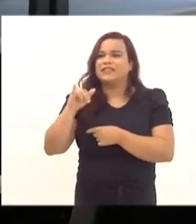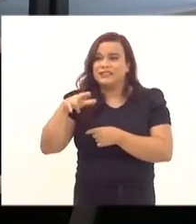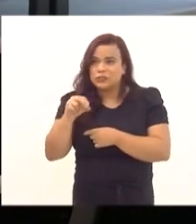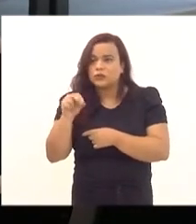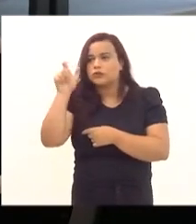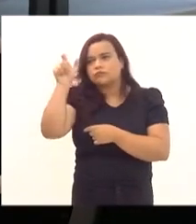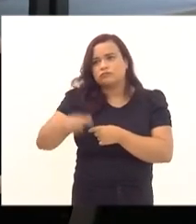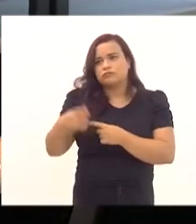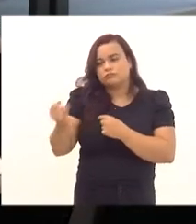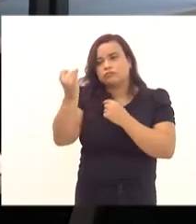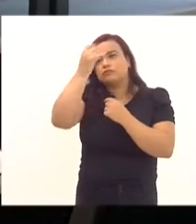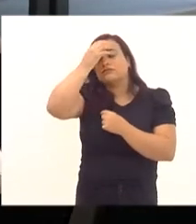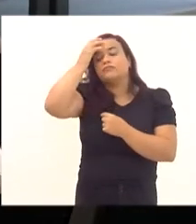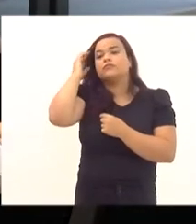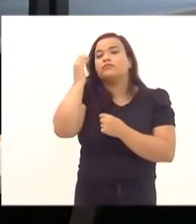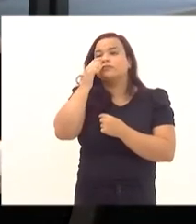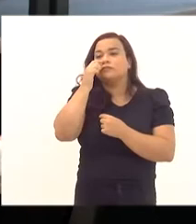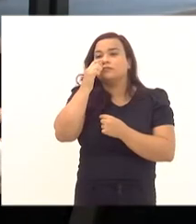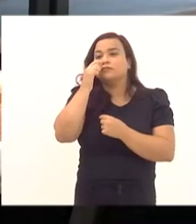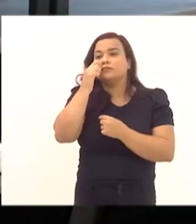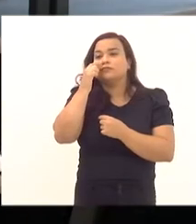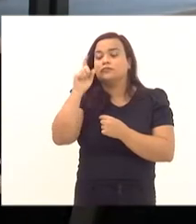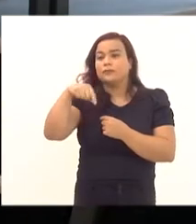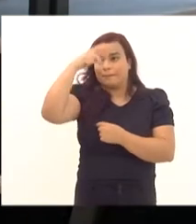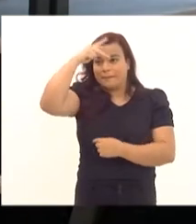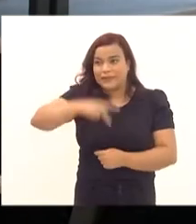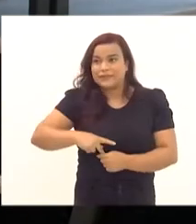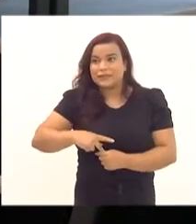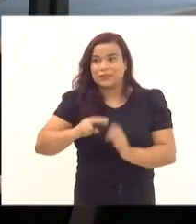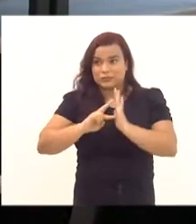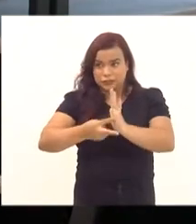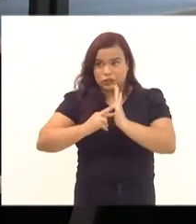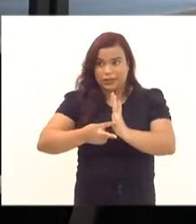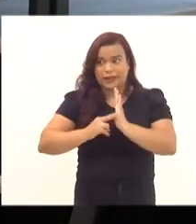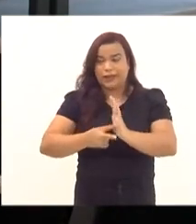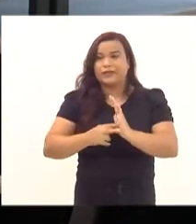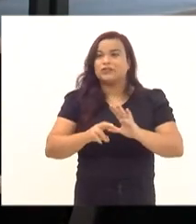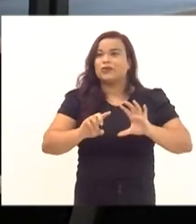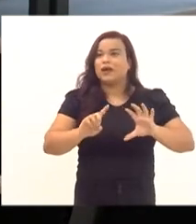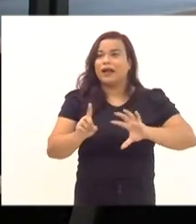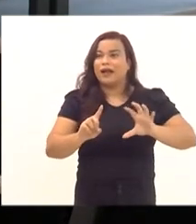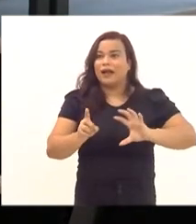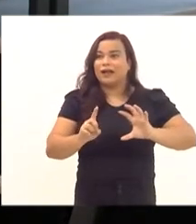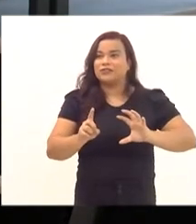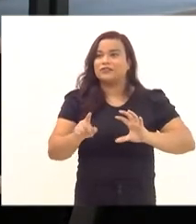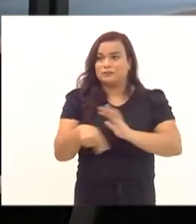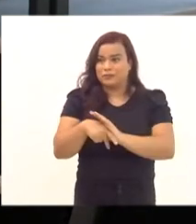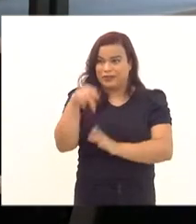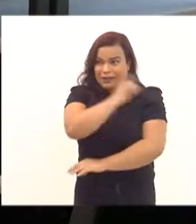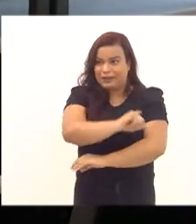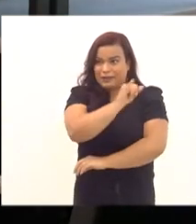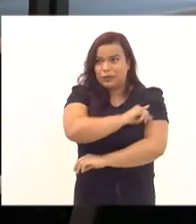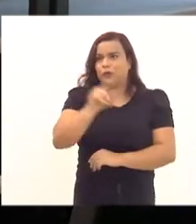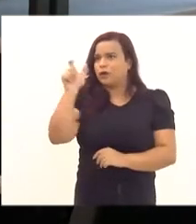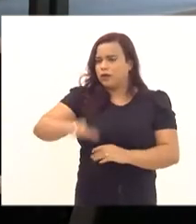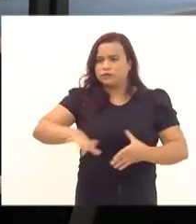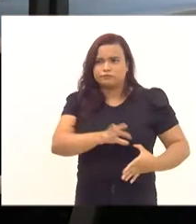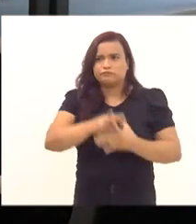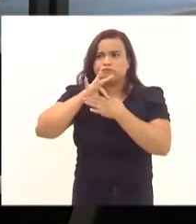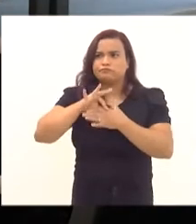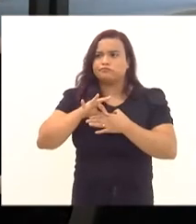devidamente anotado que o presidente do Sindicato dos Radialistas do Estado do Rio de Janeiro um ativista uma liderança incontestável